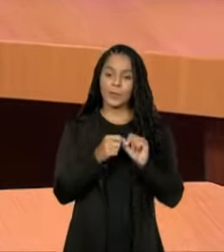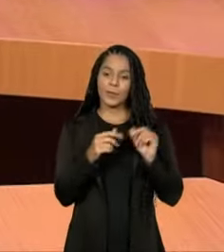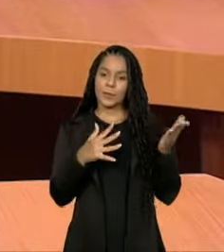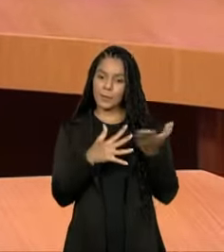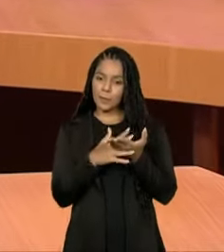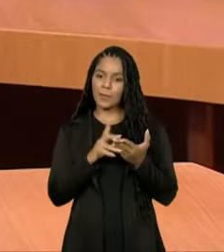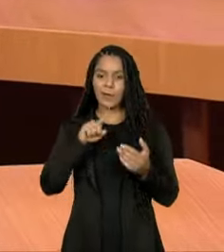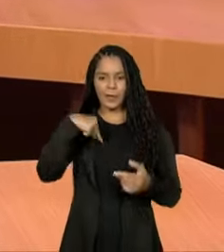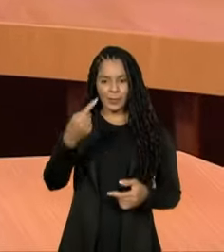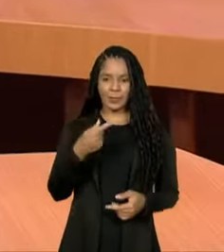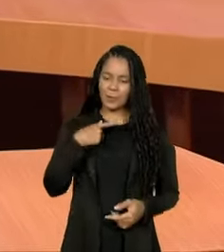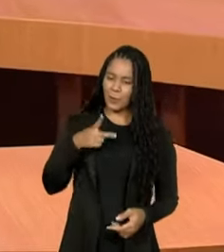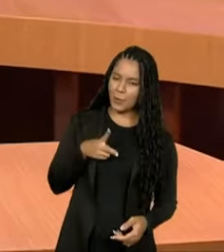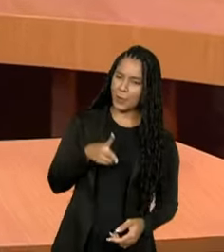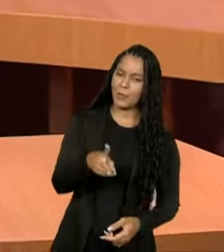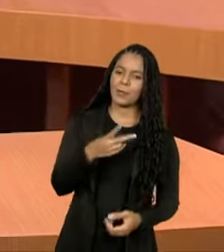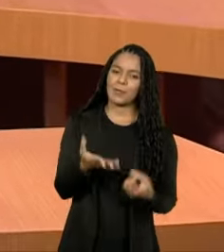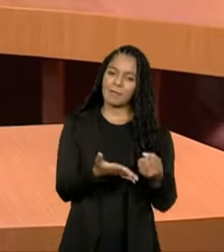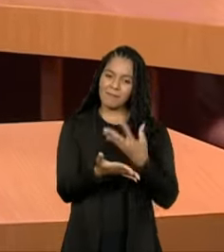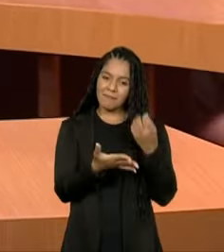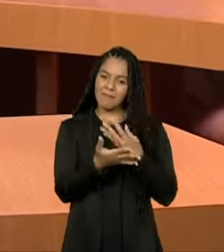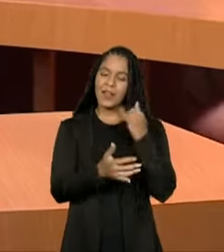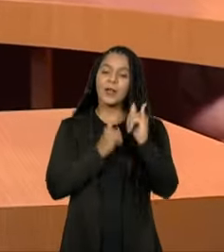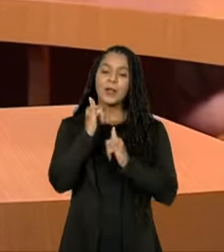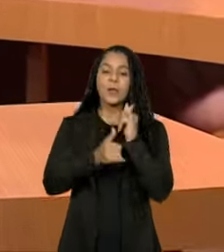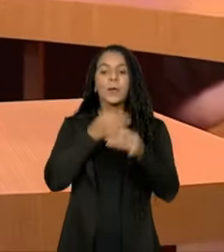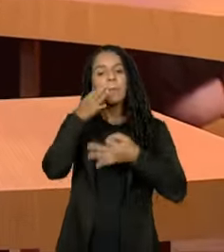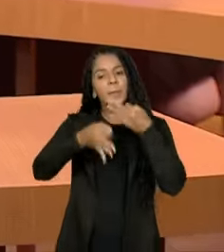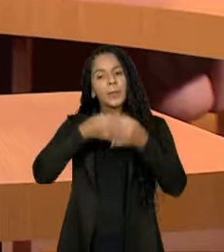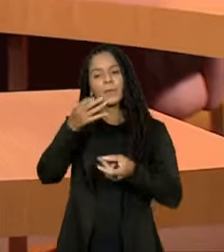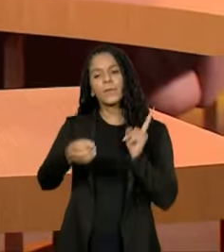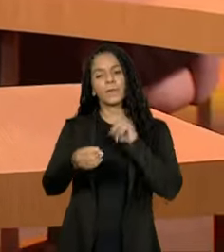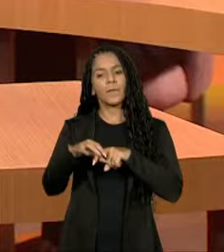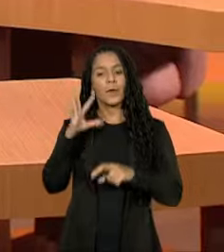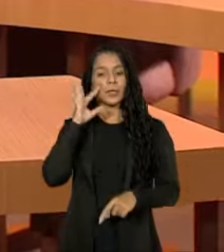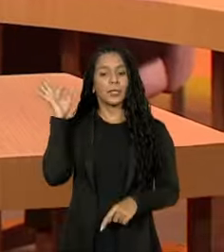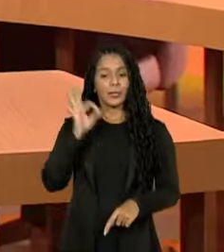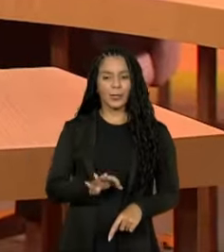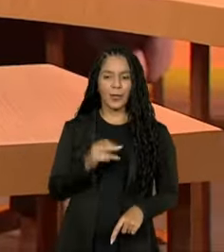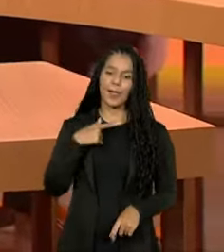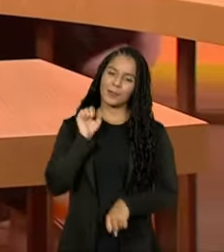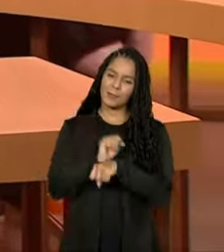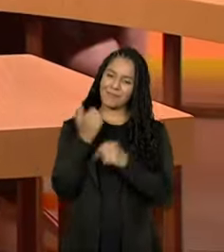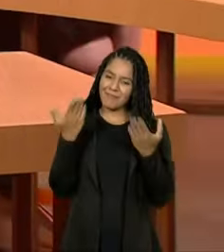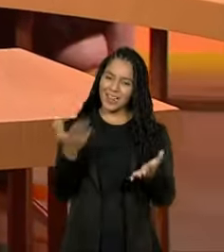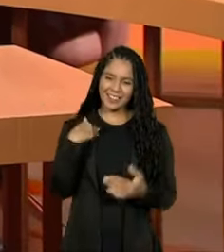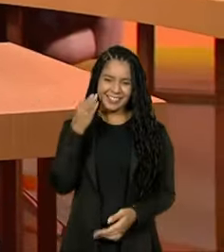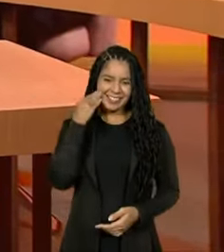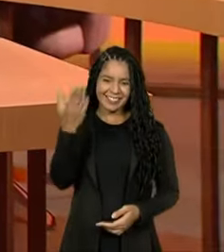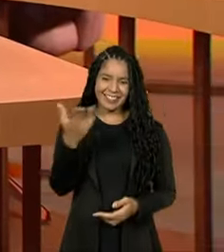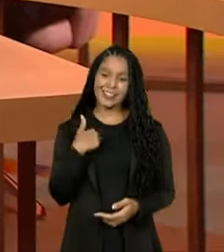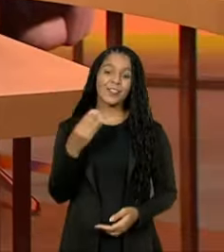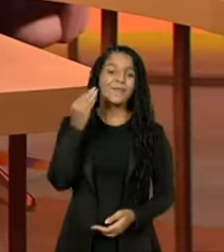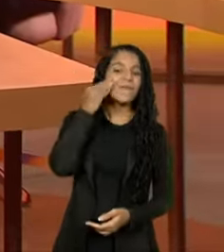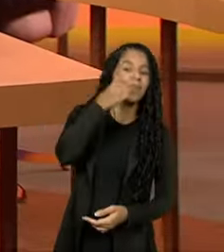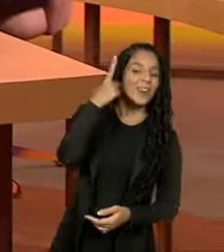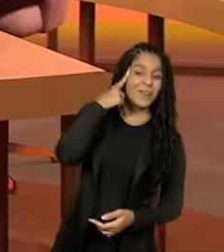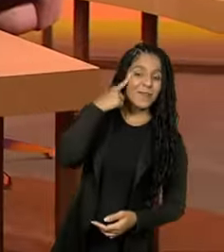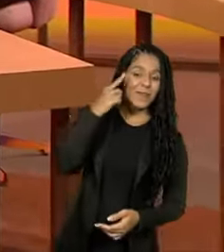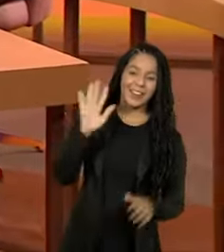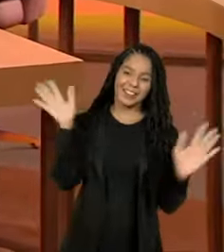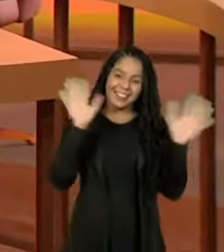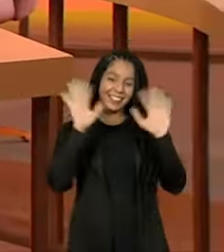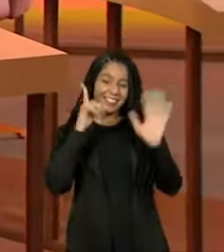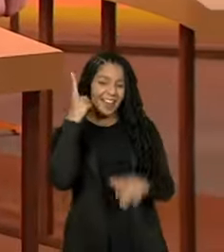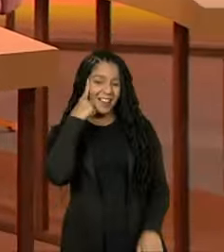intervalo. Daqui a pouquinho a gente continua. Mande suas mensagens, sua opinião, que a gente volta já já. Tô te esperando. Beijo. Dá um beijo no Freixo, gente. Tchau,